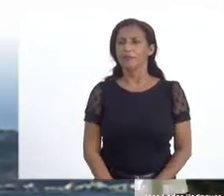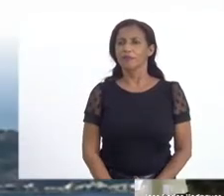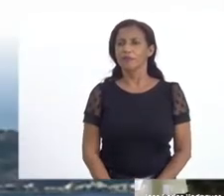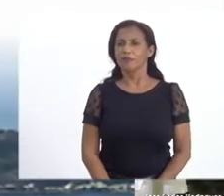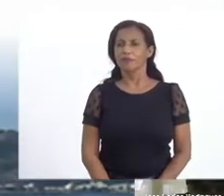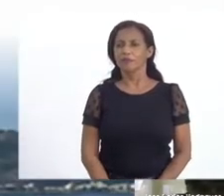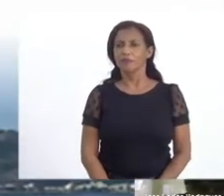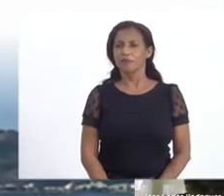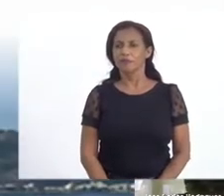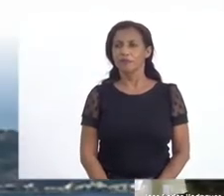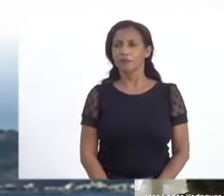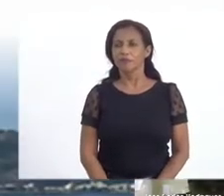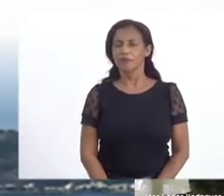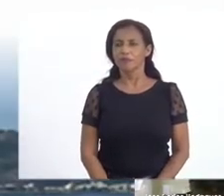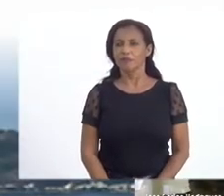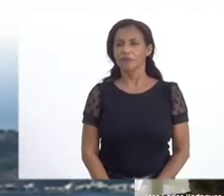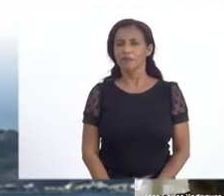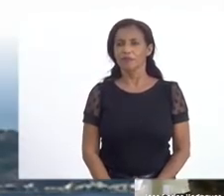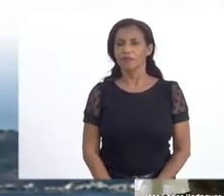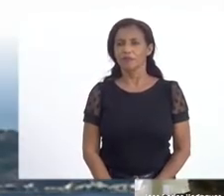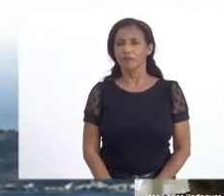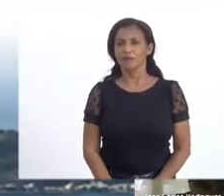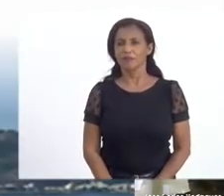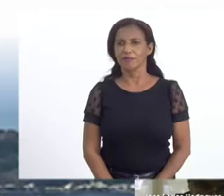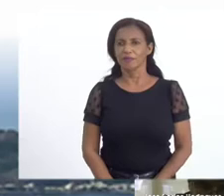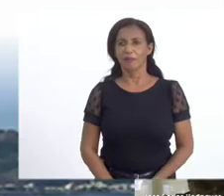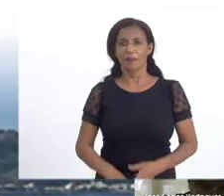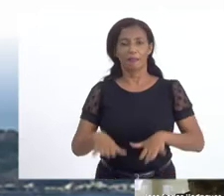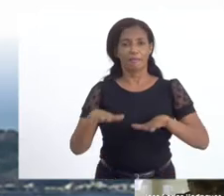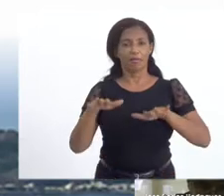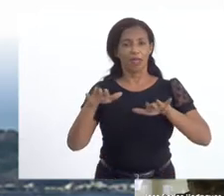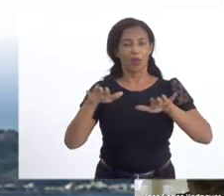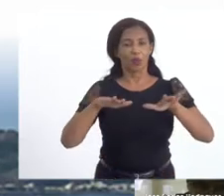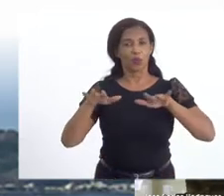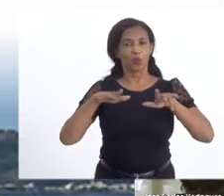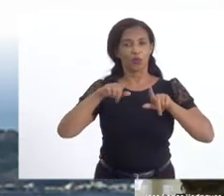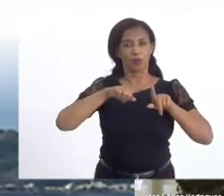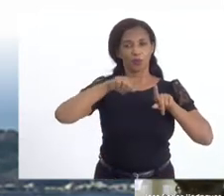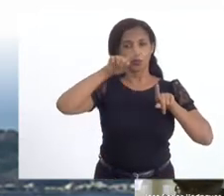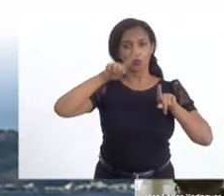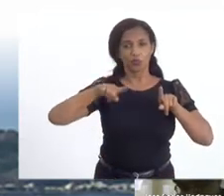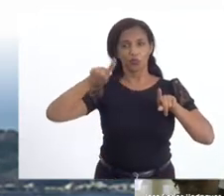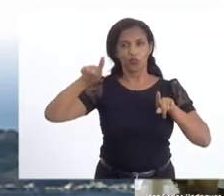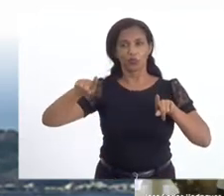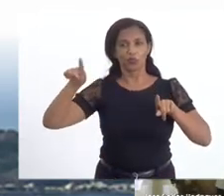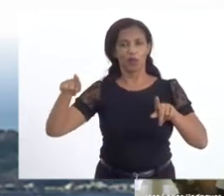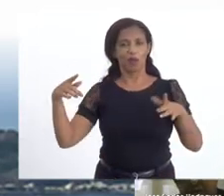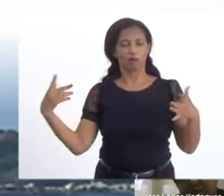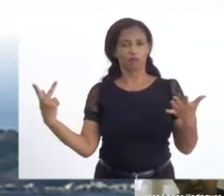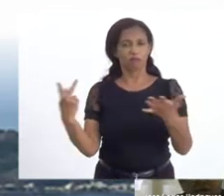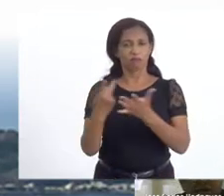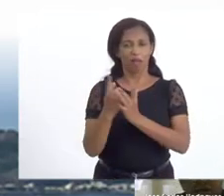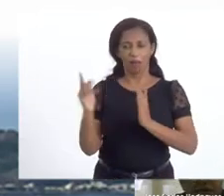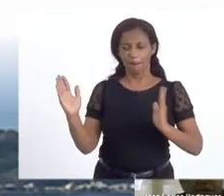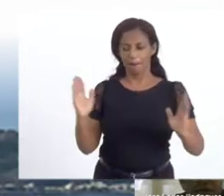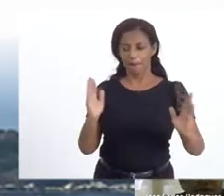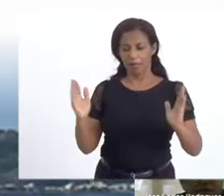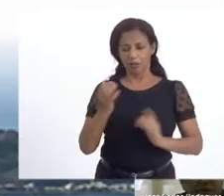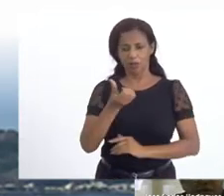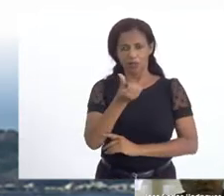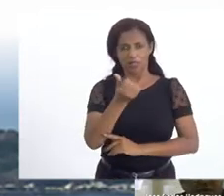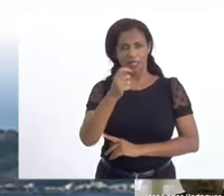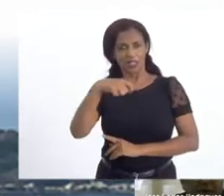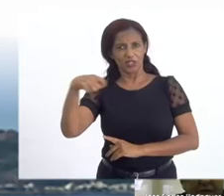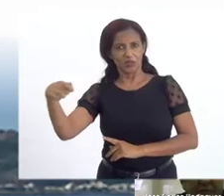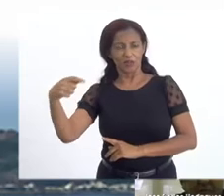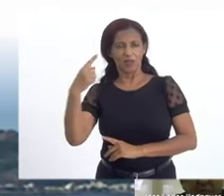Algumas das nossas ligações. Um movimento histórico, né, realizado nos últimos 6 meses, da onde a